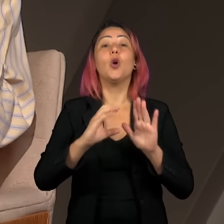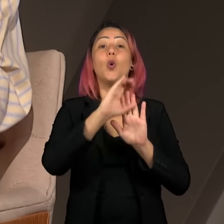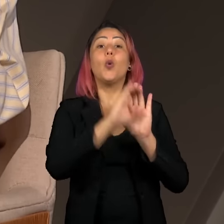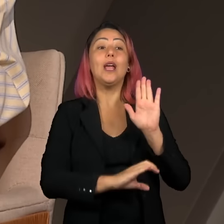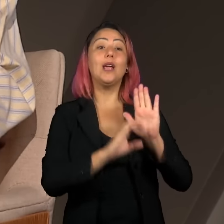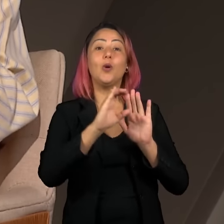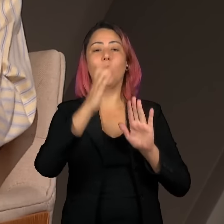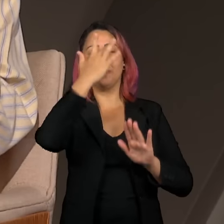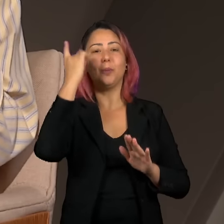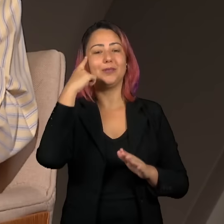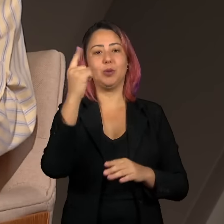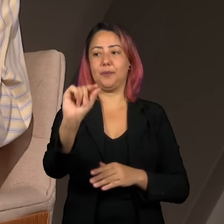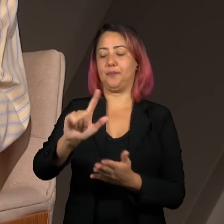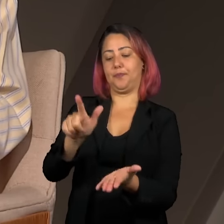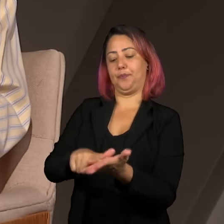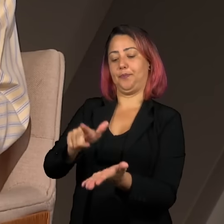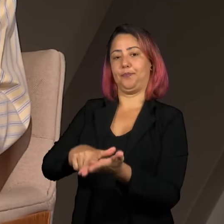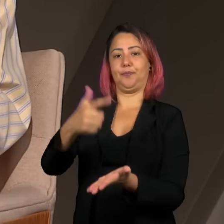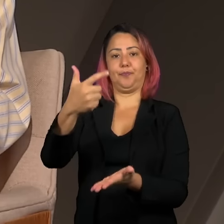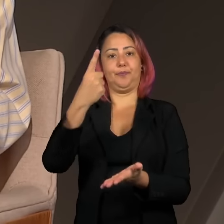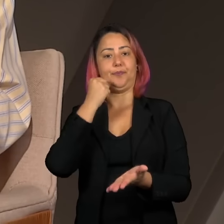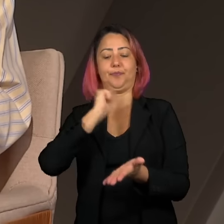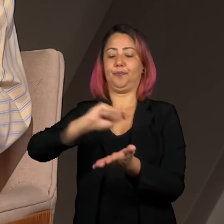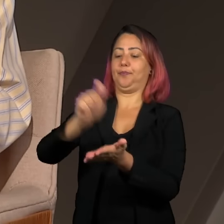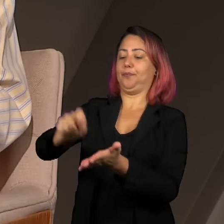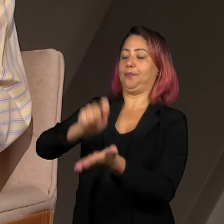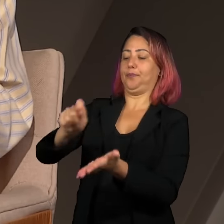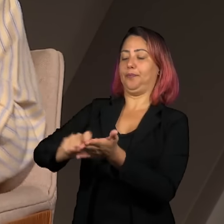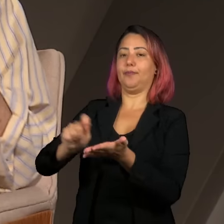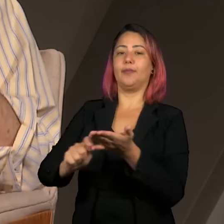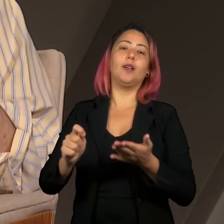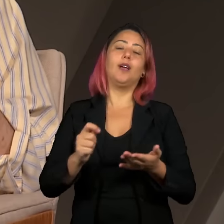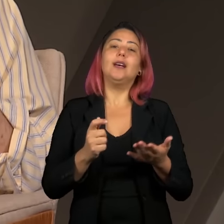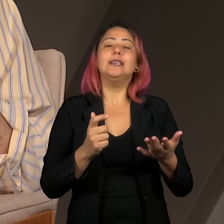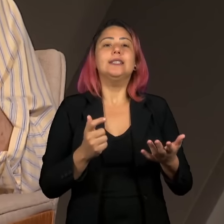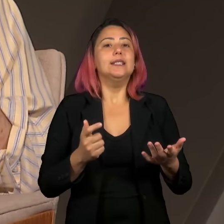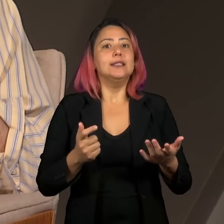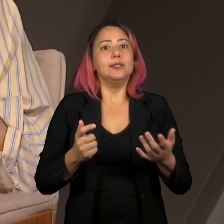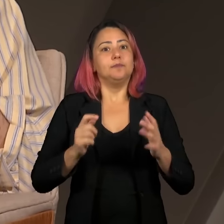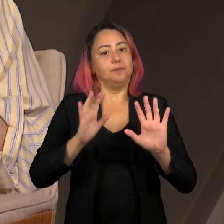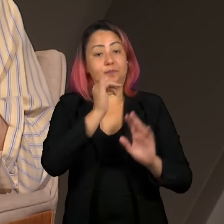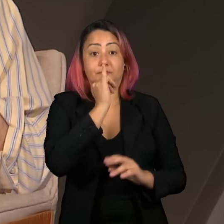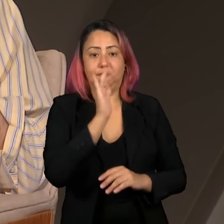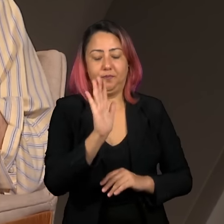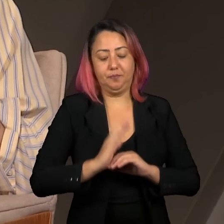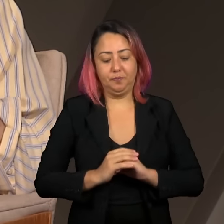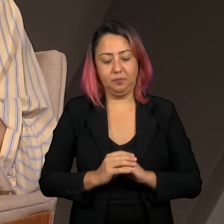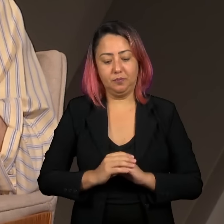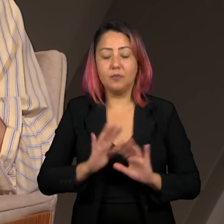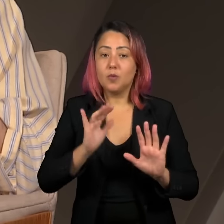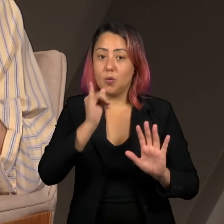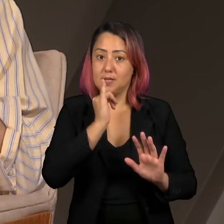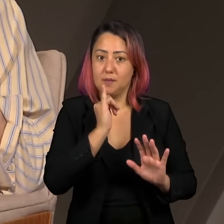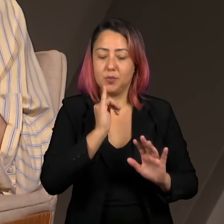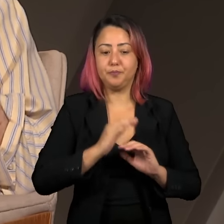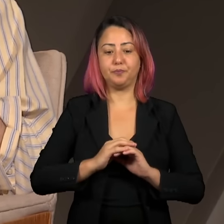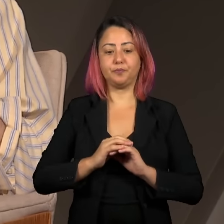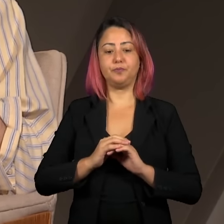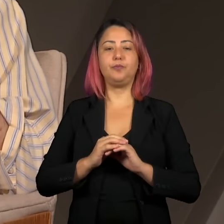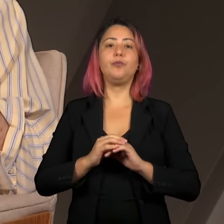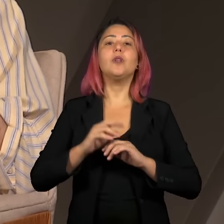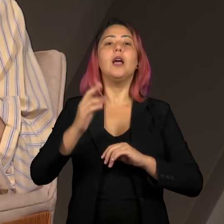aí a tecnologia entra mais ou menos com Perfumaria Uhum Então eu posso dar um exemplo quando a gente pensa por exemplo equação do segundo grau